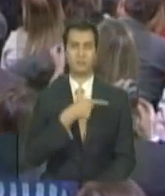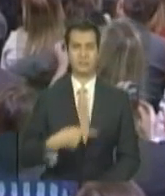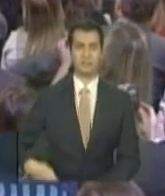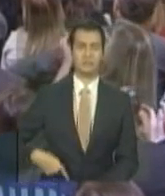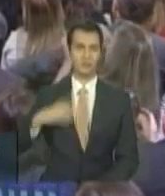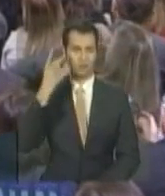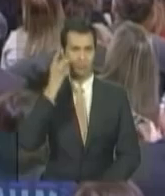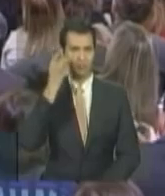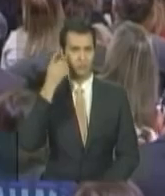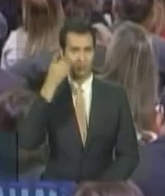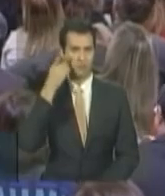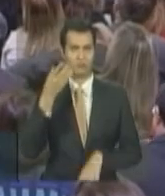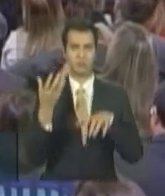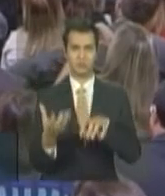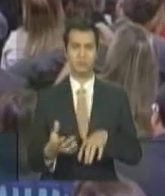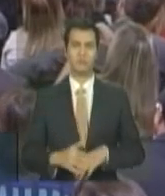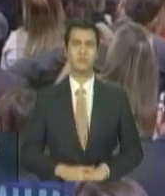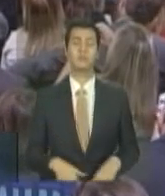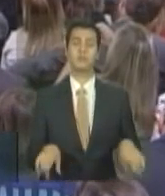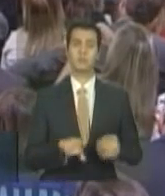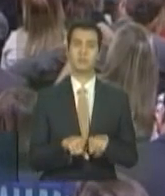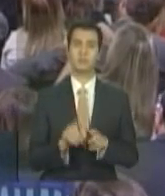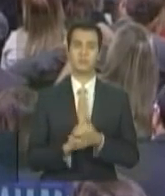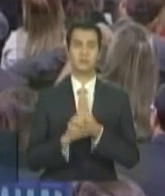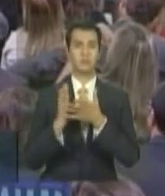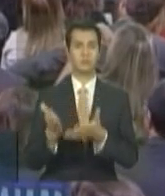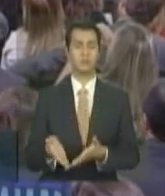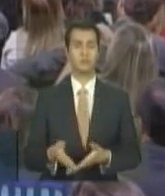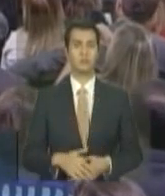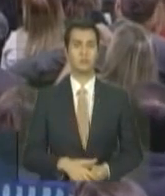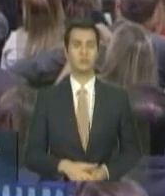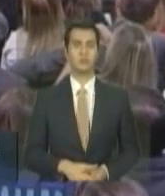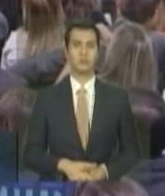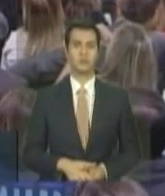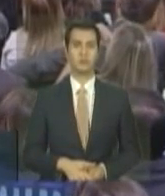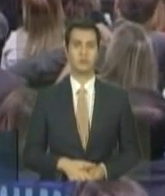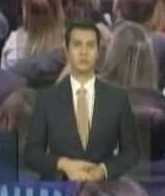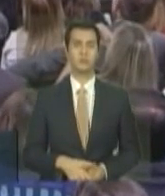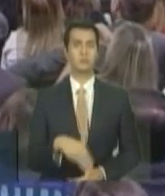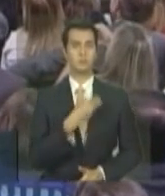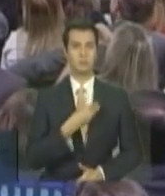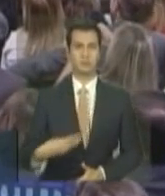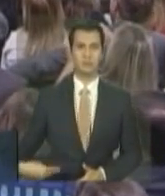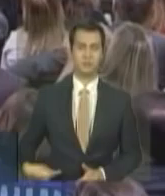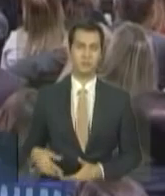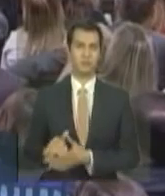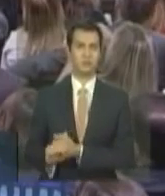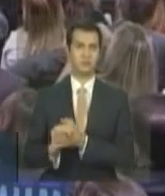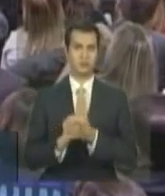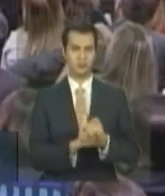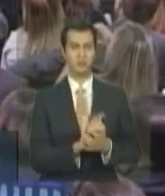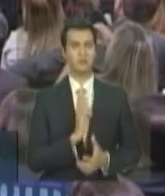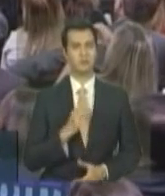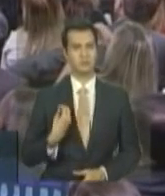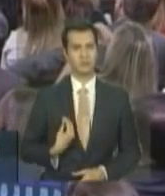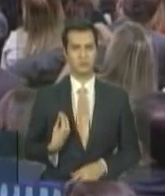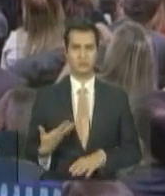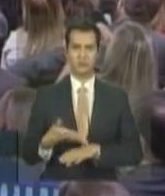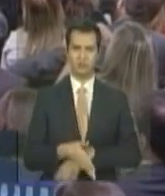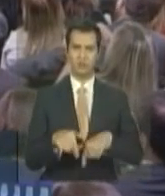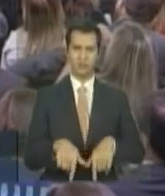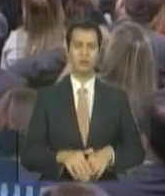dos Deputados. Queria cumprimentar as senhoras e os senhores ministros de Estado presentes nesse